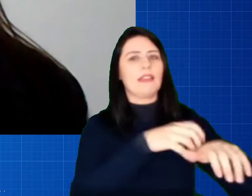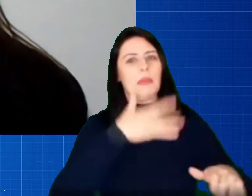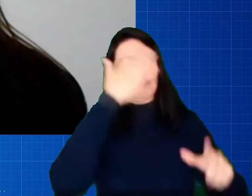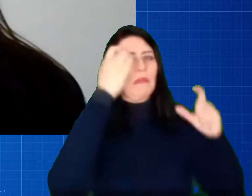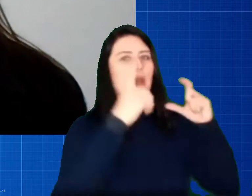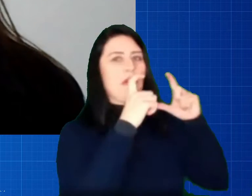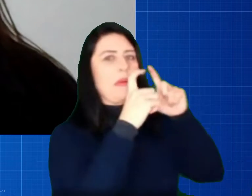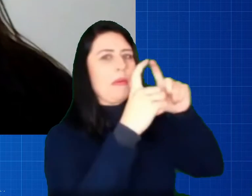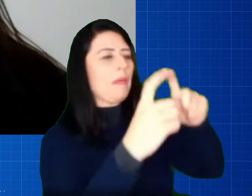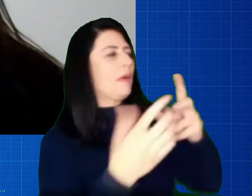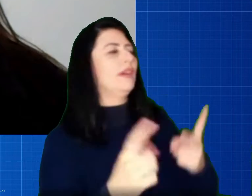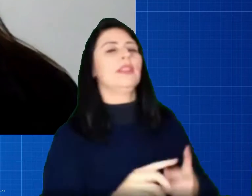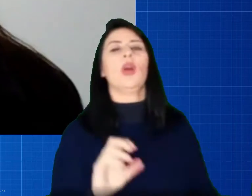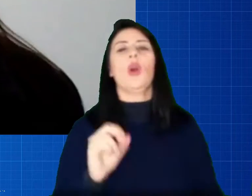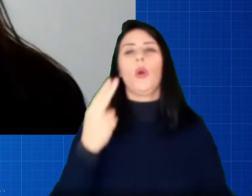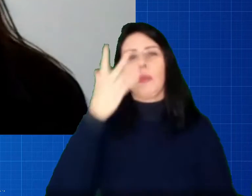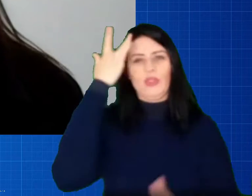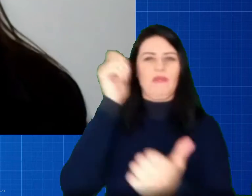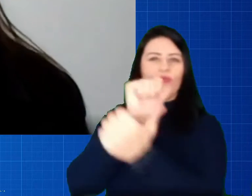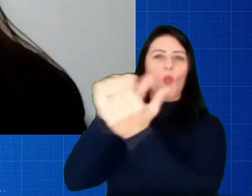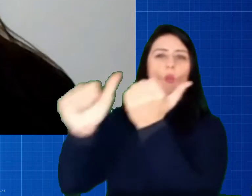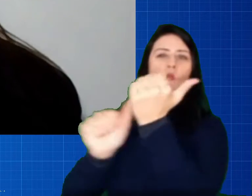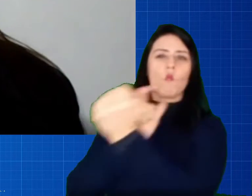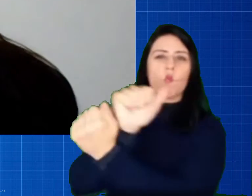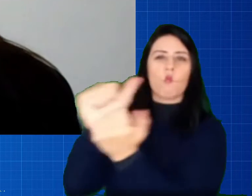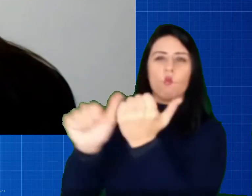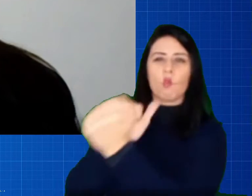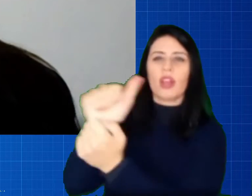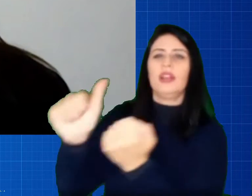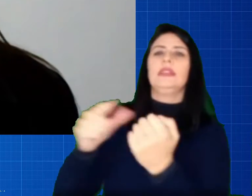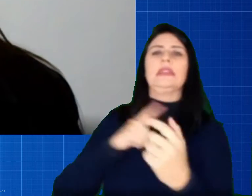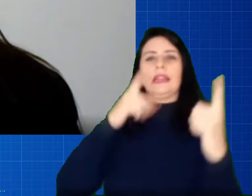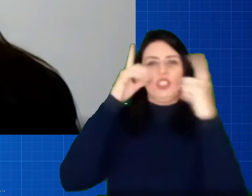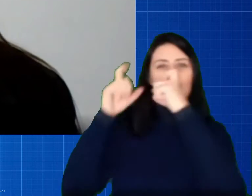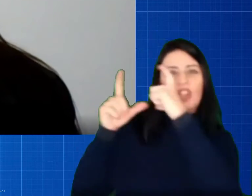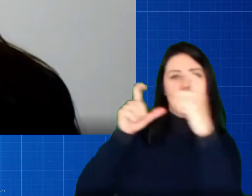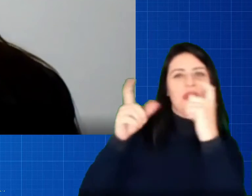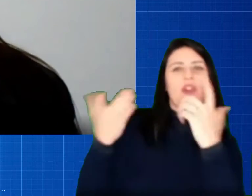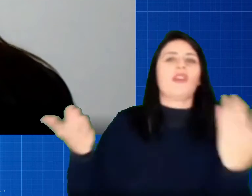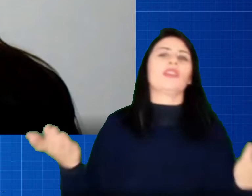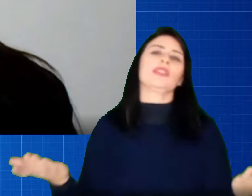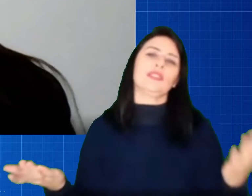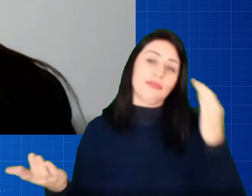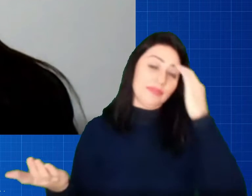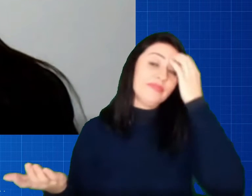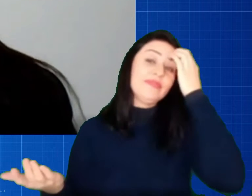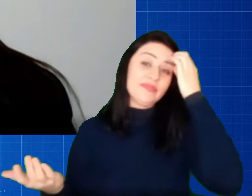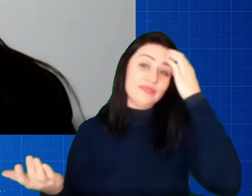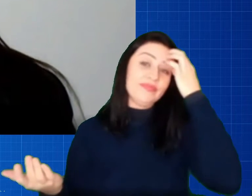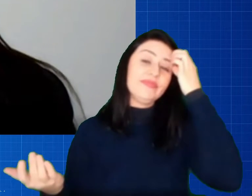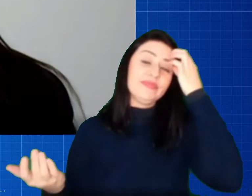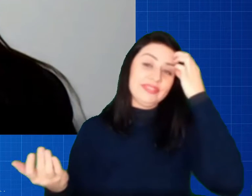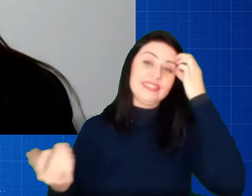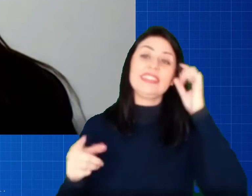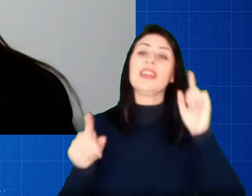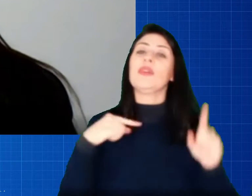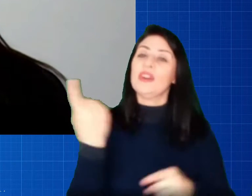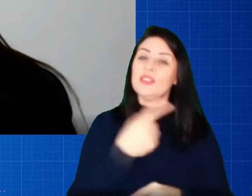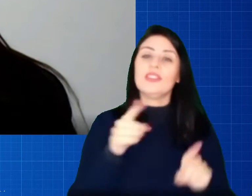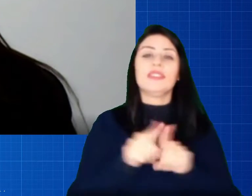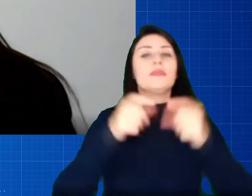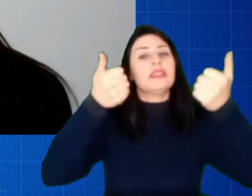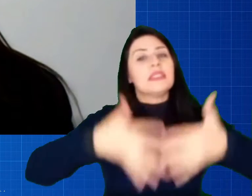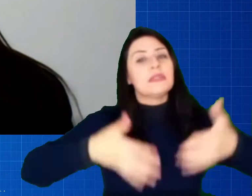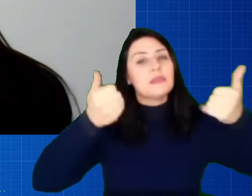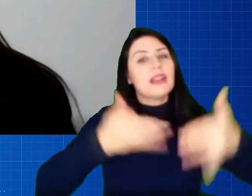tem uma questão, alguém tá beijando alguém, vai lá tirar foto. Então, assim, as pessoas estão muito expostas, né? E a gente trabalha essa questão também com as